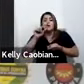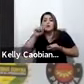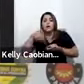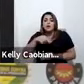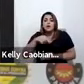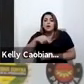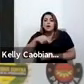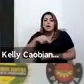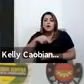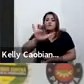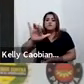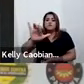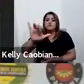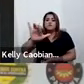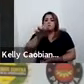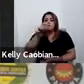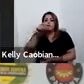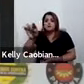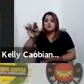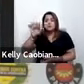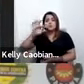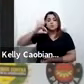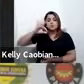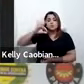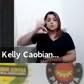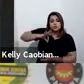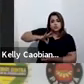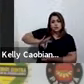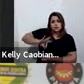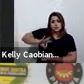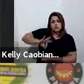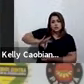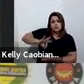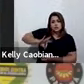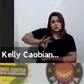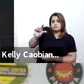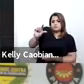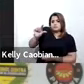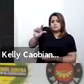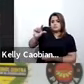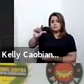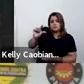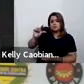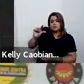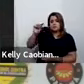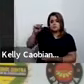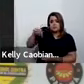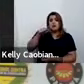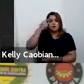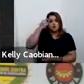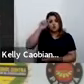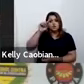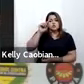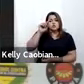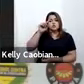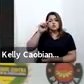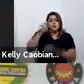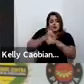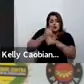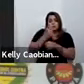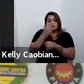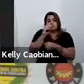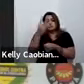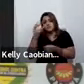bases de 2020, né, 21, 22 e 23. Enfim, gente, esses trabalhadores da